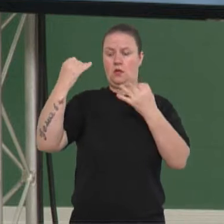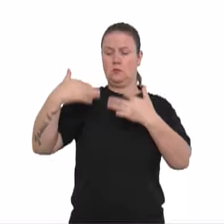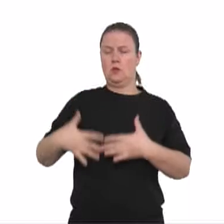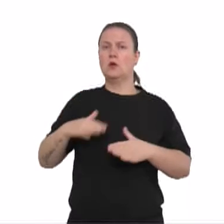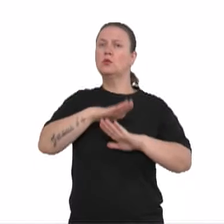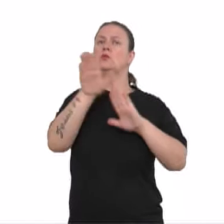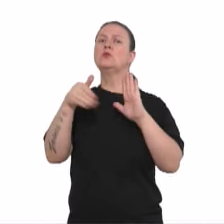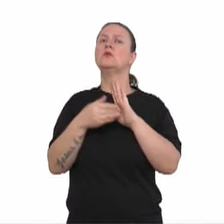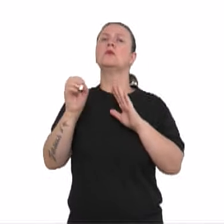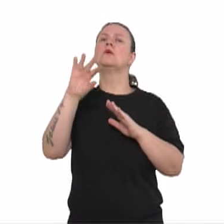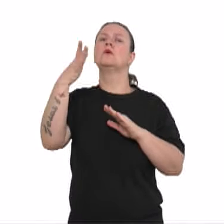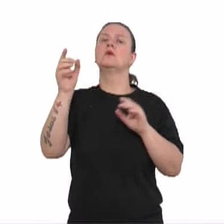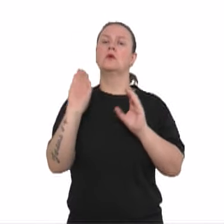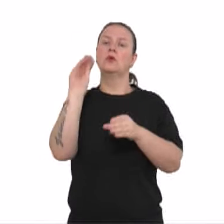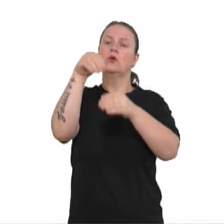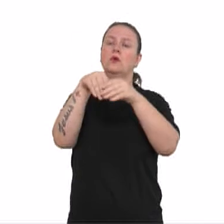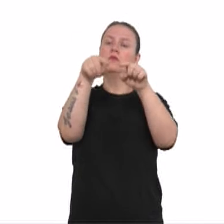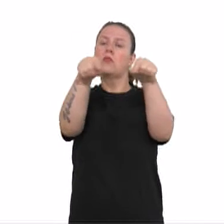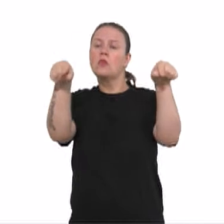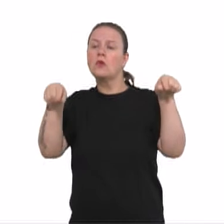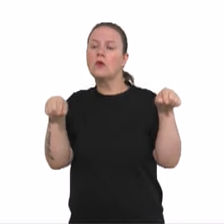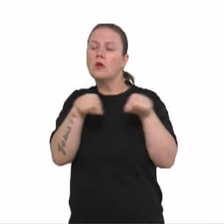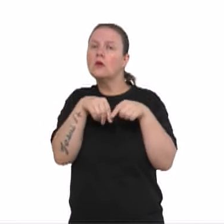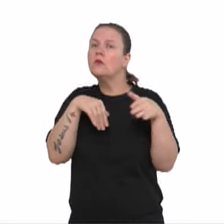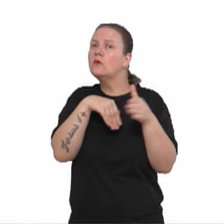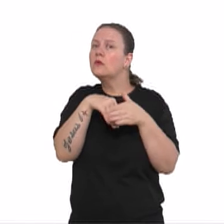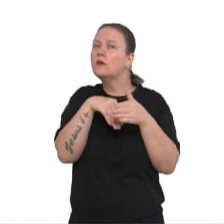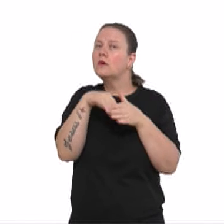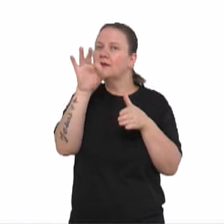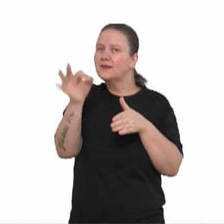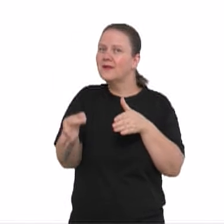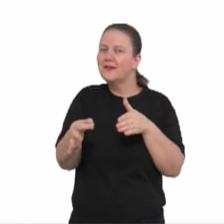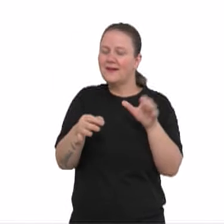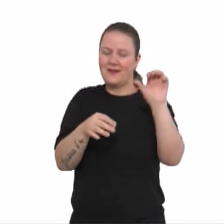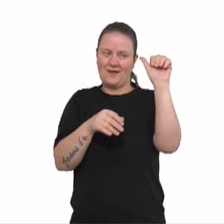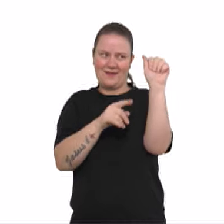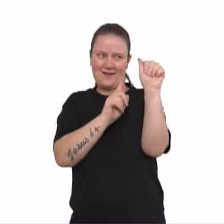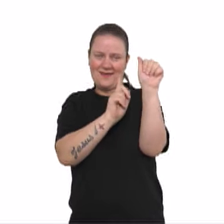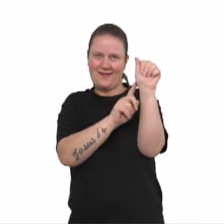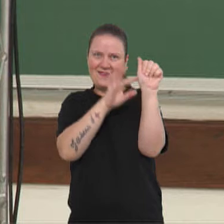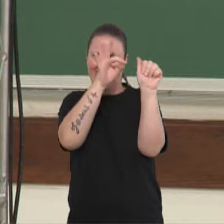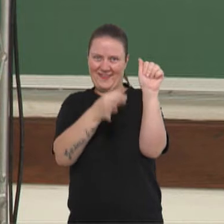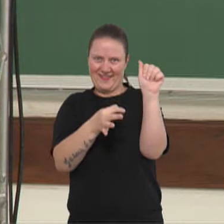ocorrem em campo. Então, acertou quem marcou a letra A.